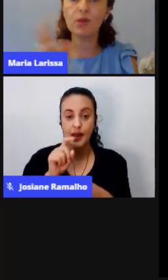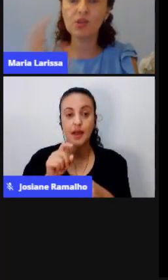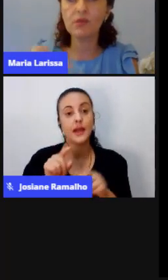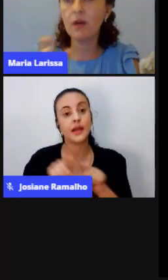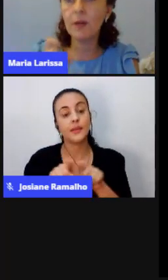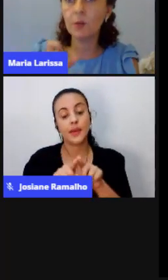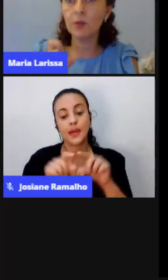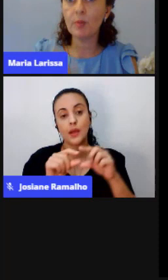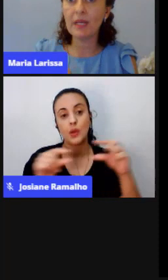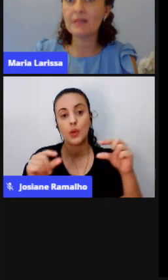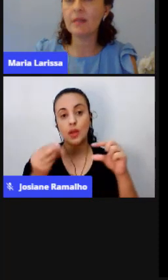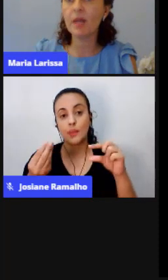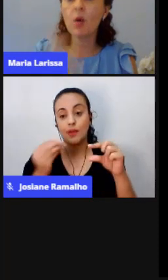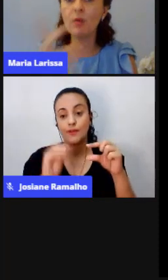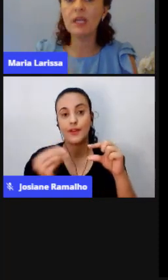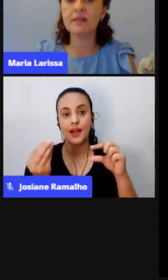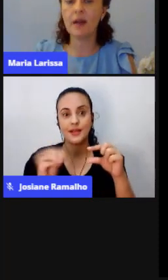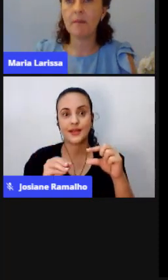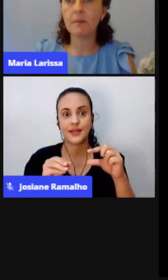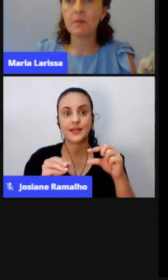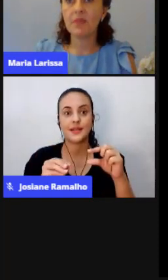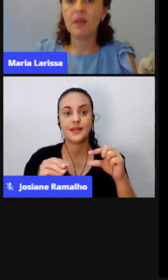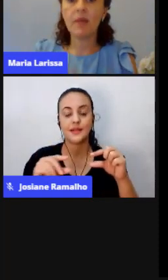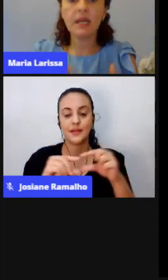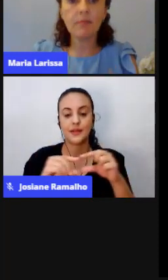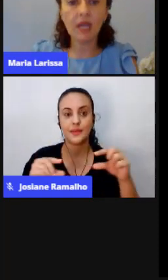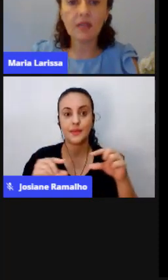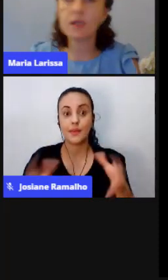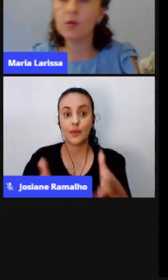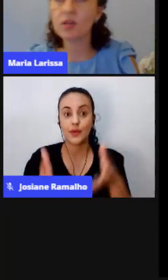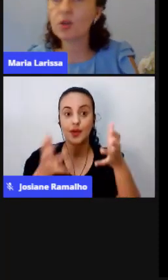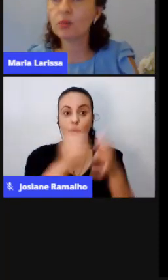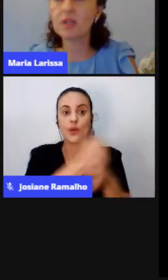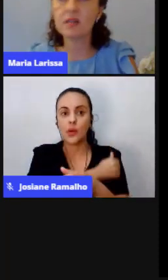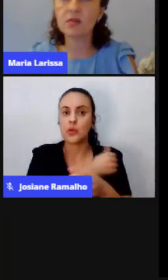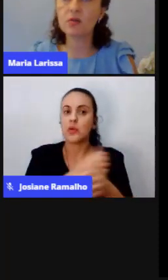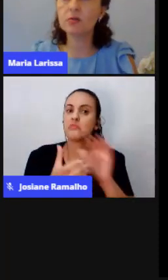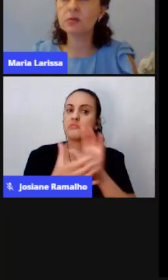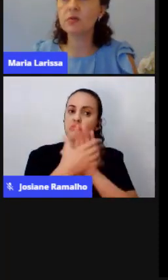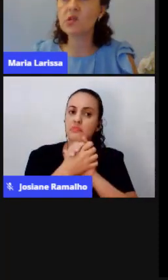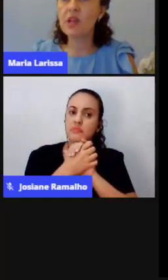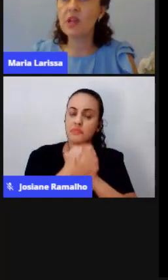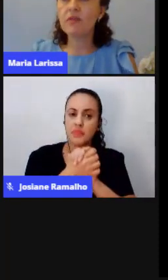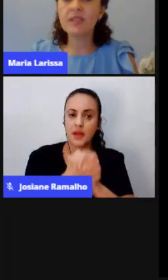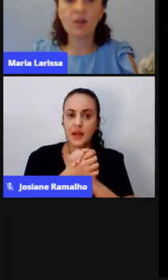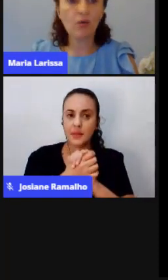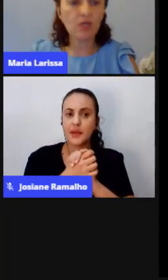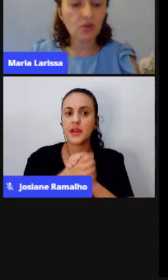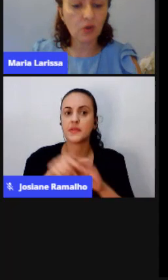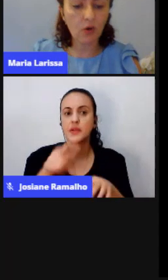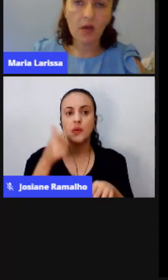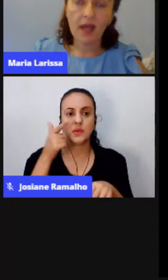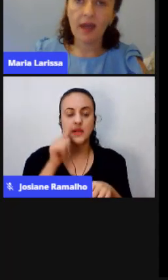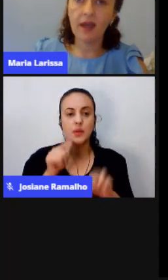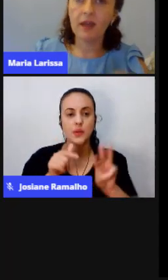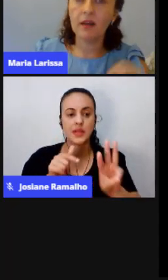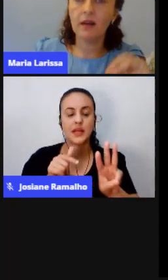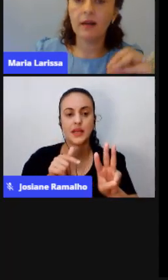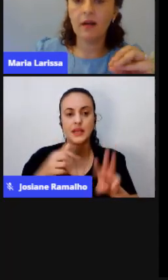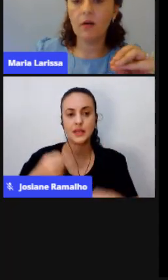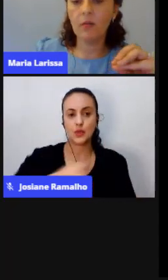frase para motivar o aluno e para ele saber como ele está. Parabéns, você conquistou 3 escudos, você